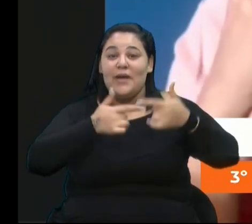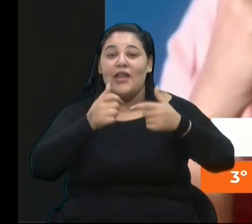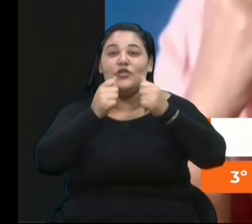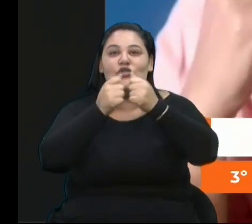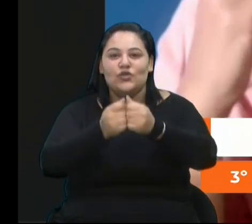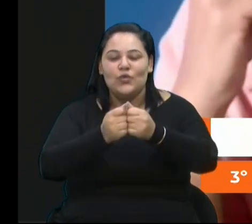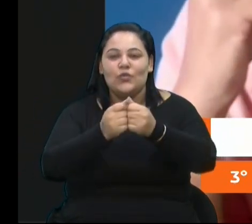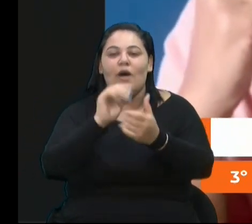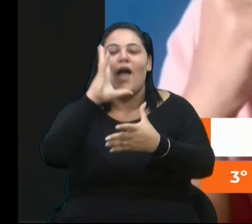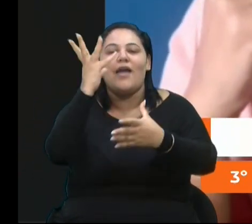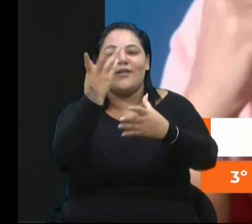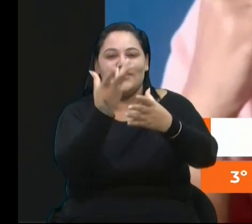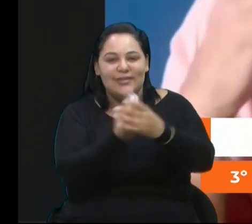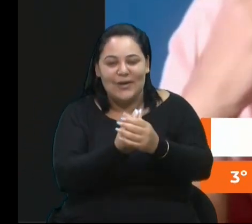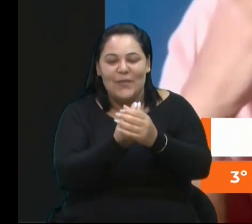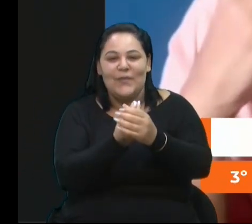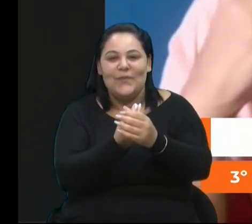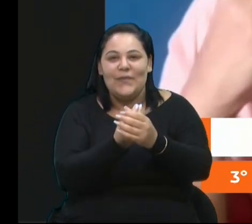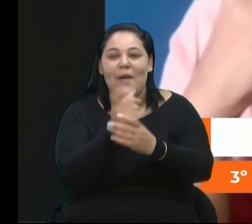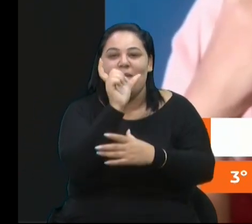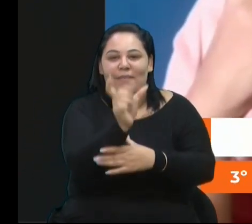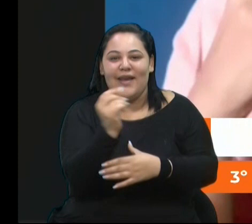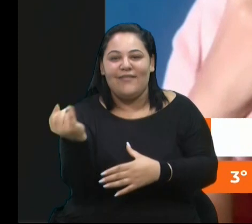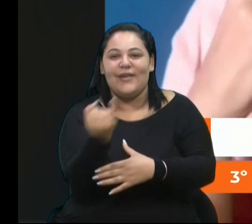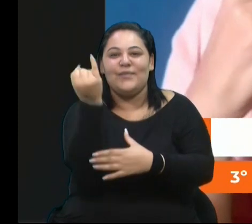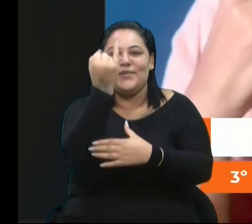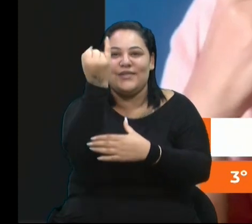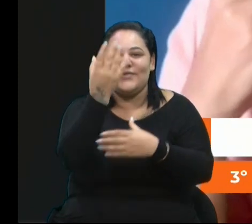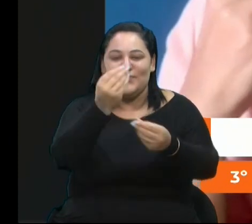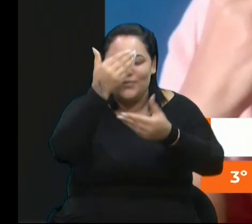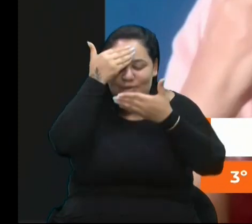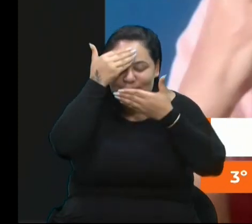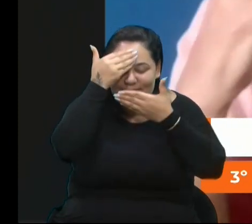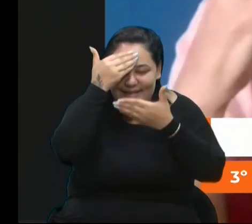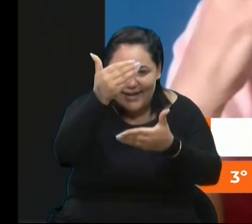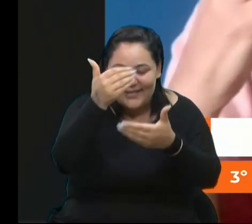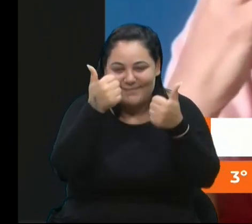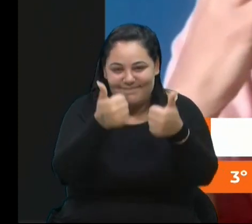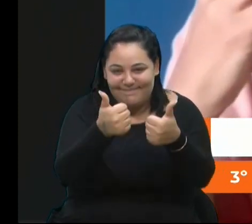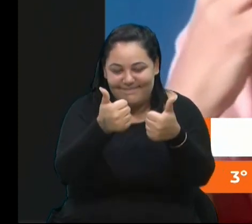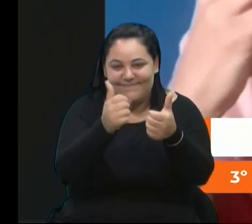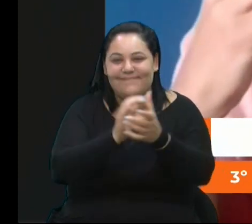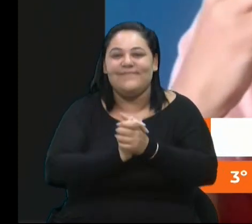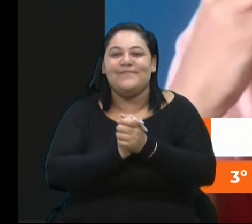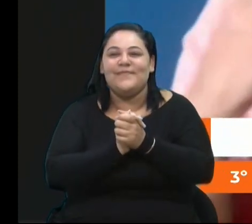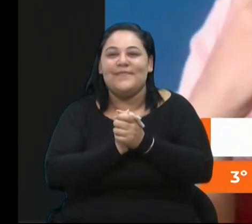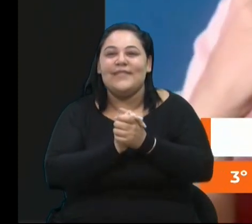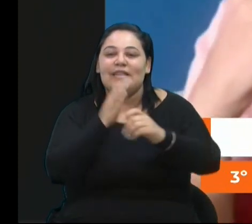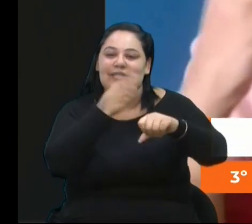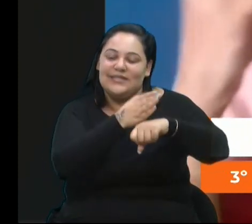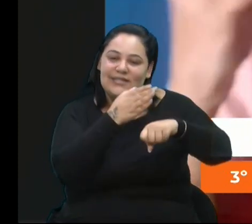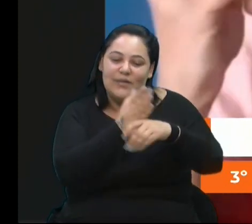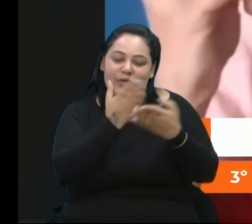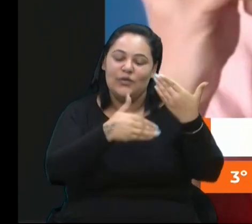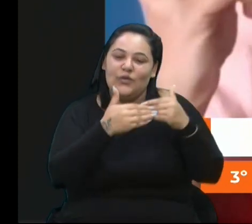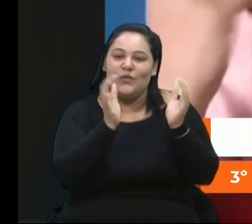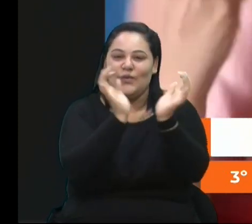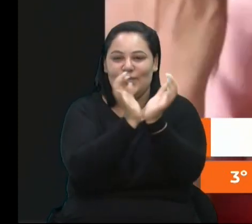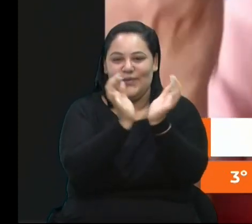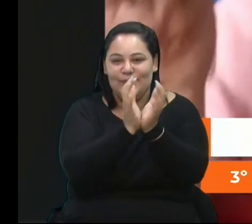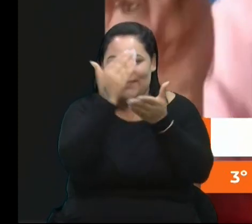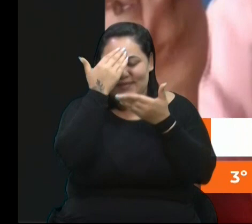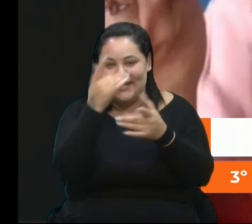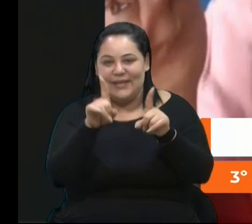conosco, inclusão é uma palavra sempre importante, Samuel, Milena, da minha equipe, envolvidíssimos e sempre, obrigada